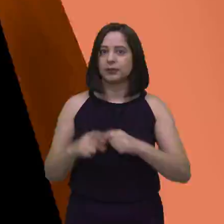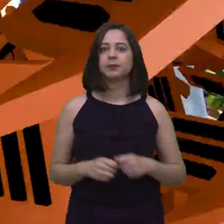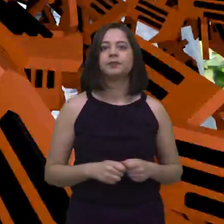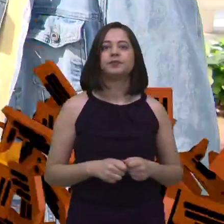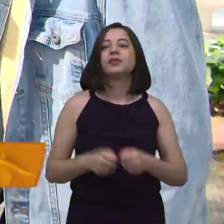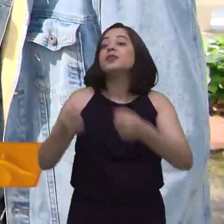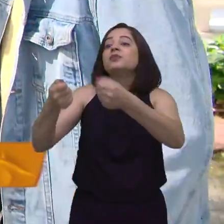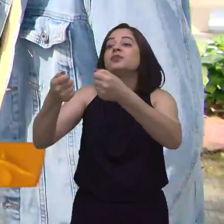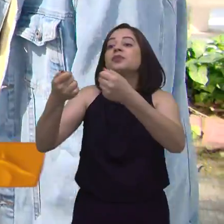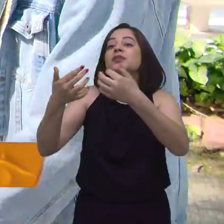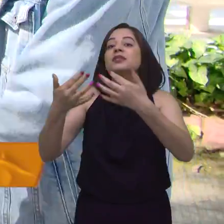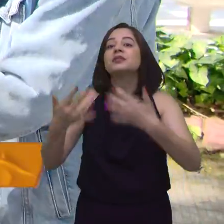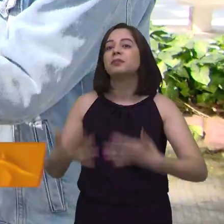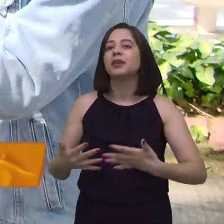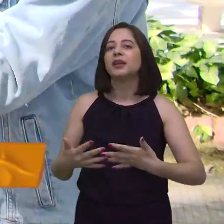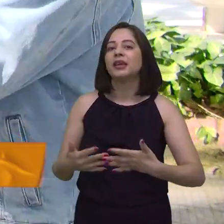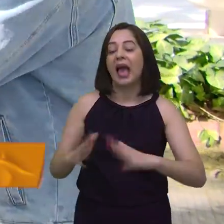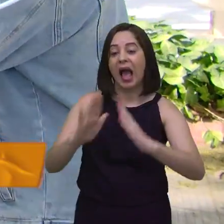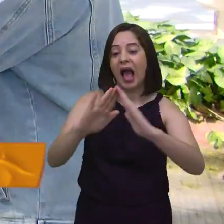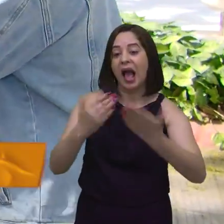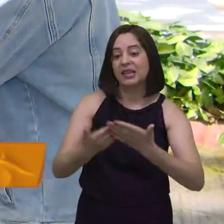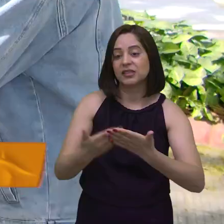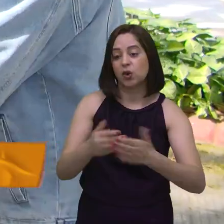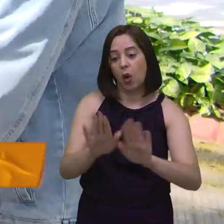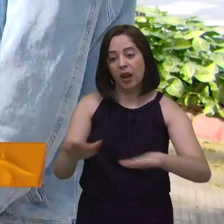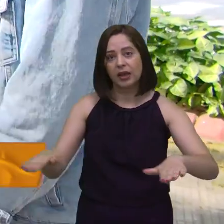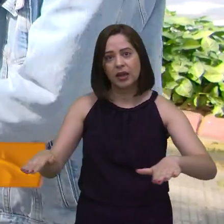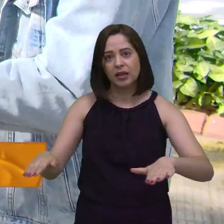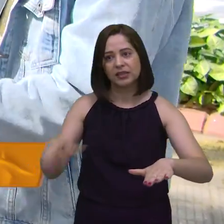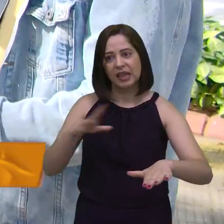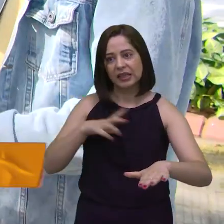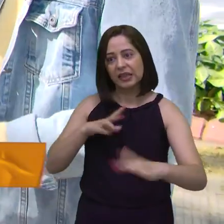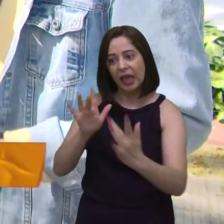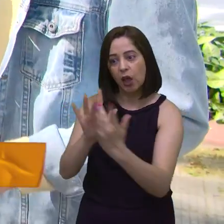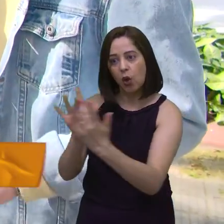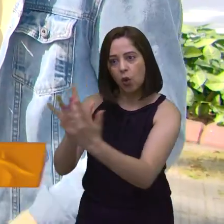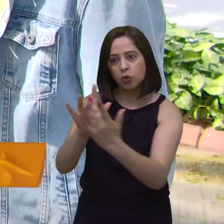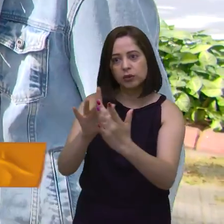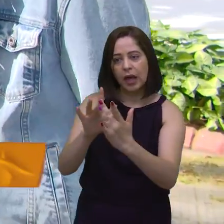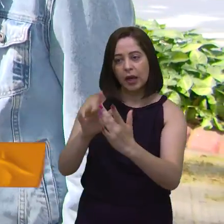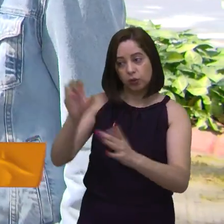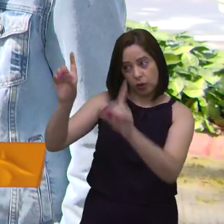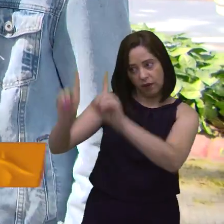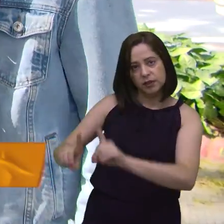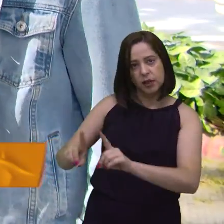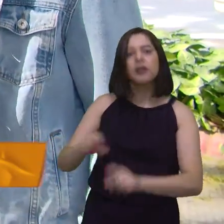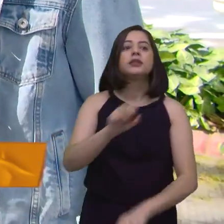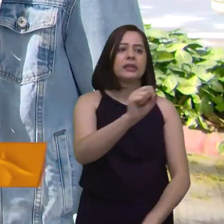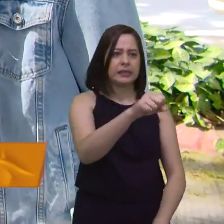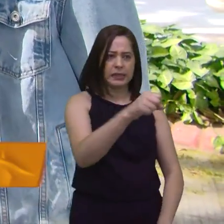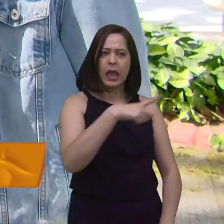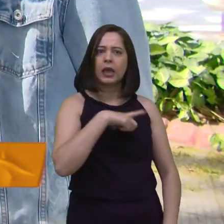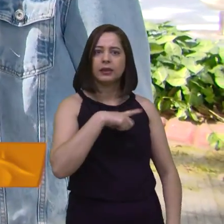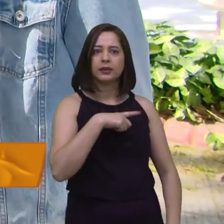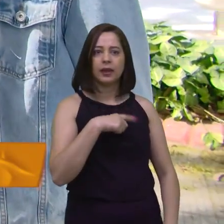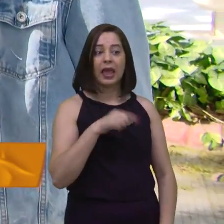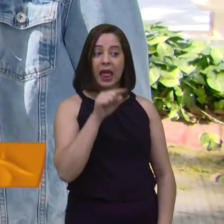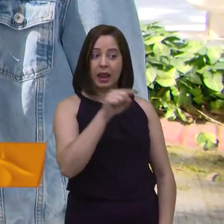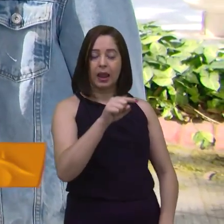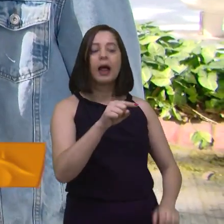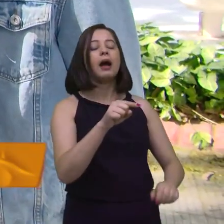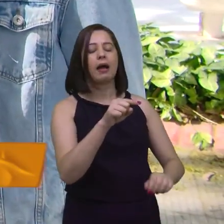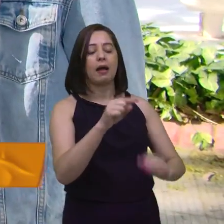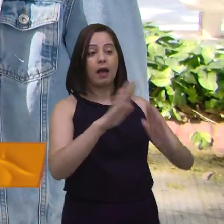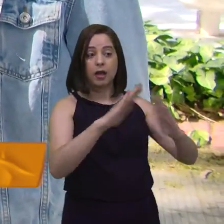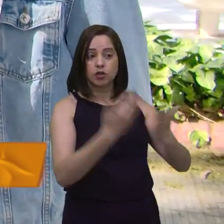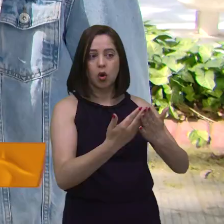ajustada. Amanda, me diz uma coisa, no colégio dos pequenos aqui, eles têm contato com crianças PCDs? Tem sim, tem